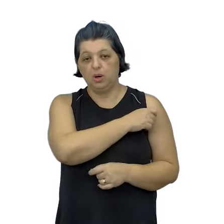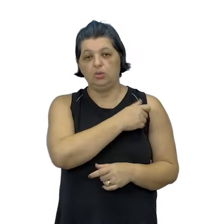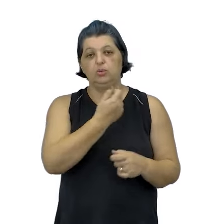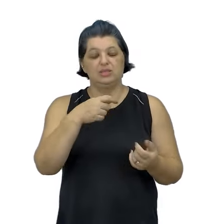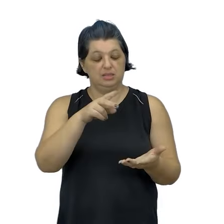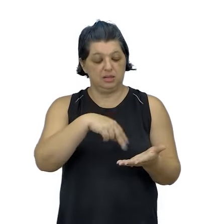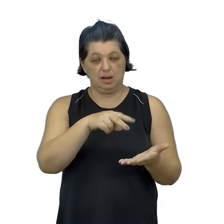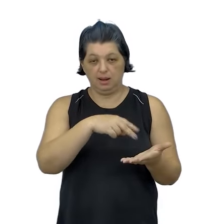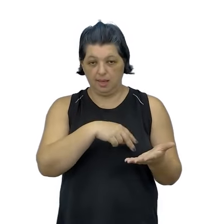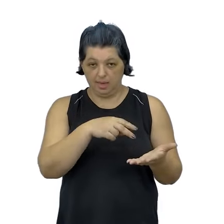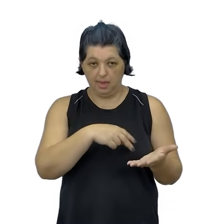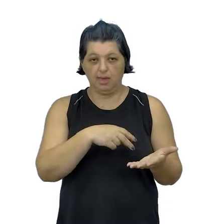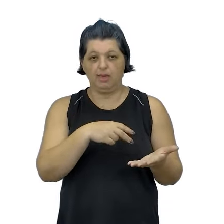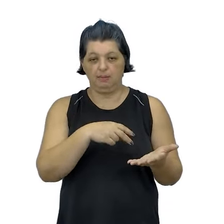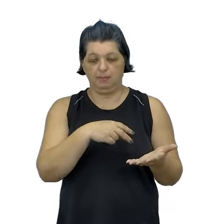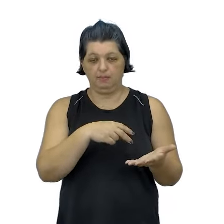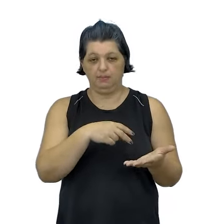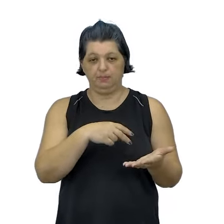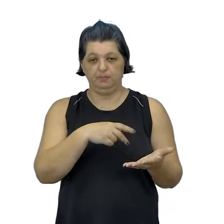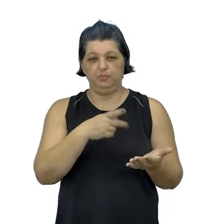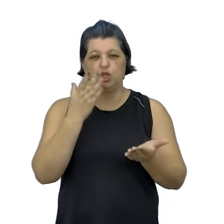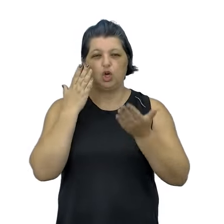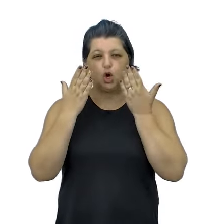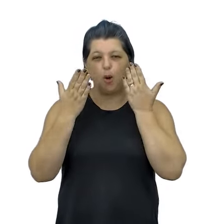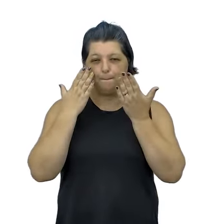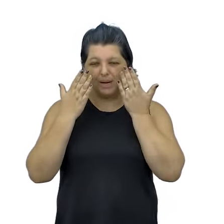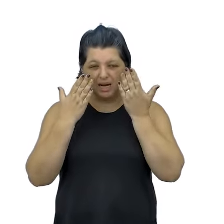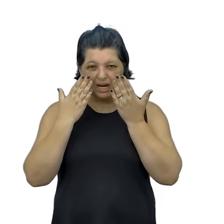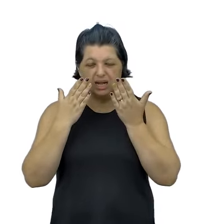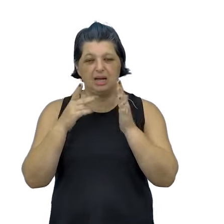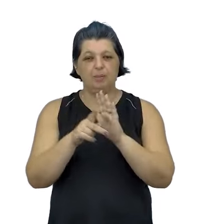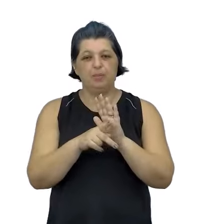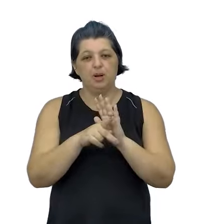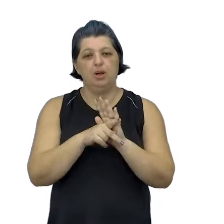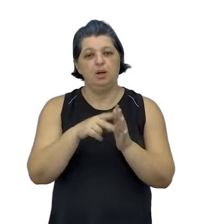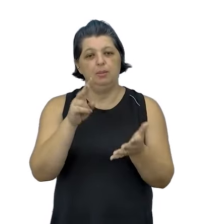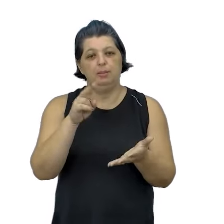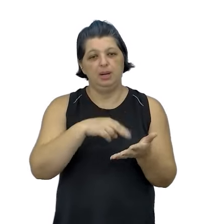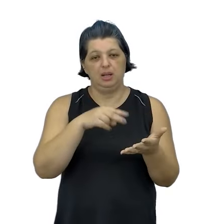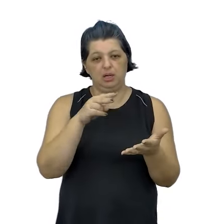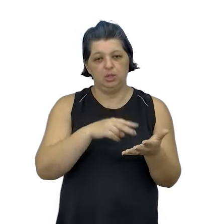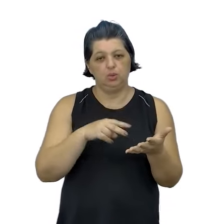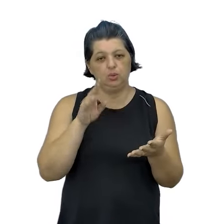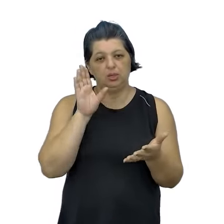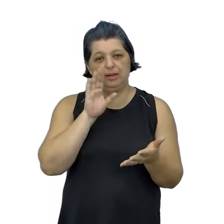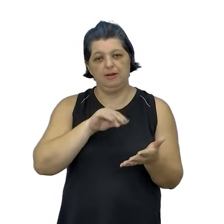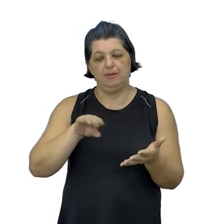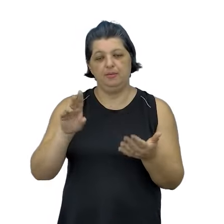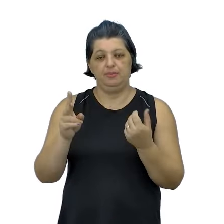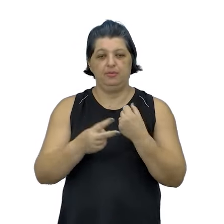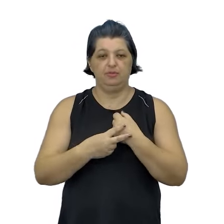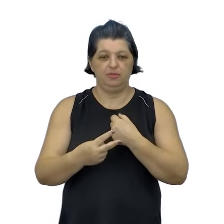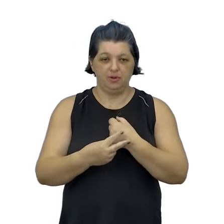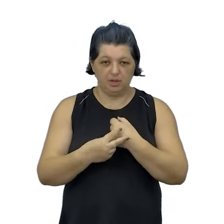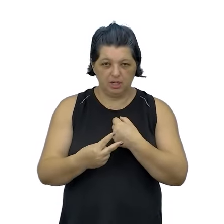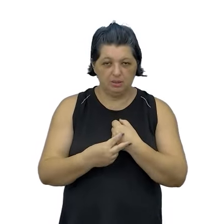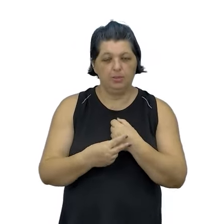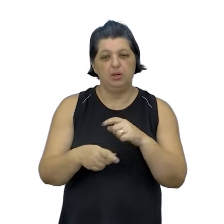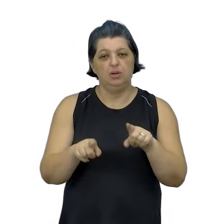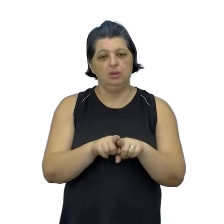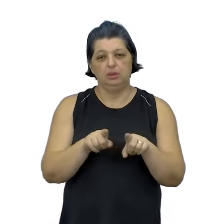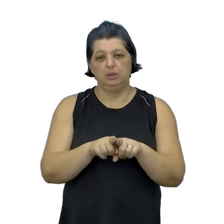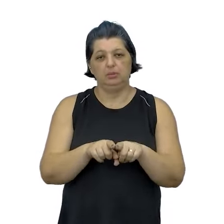leitura, né, onde eles deverão comparar a leitura verbal e não verbal, né, então eles vão ser cercados por imagens